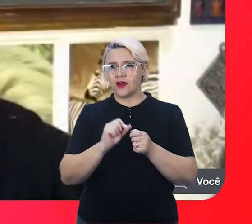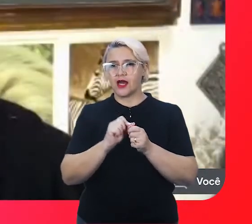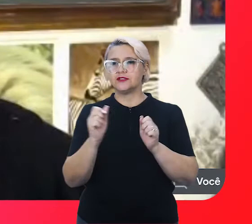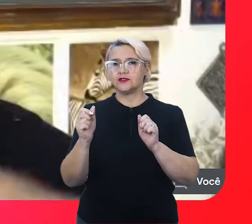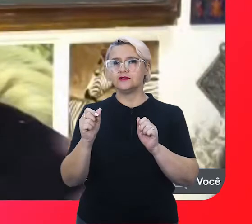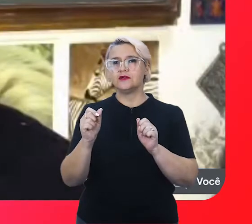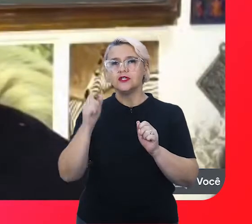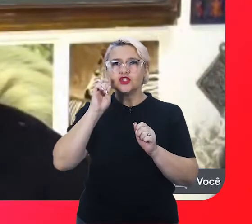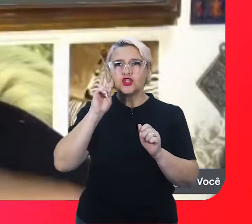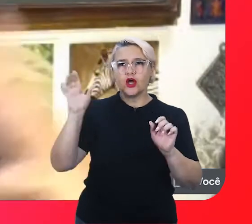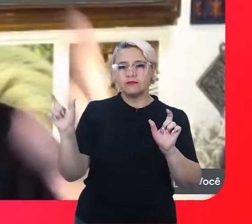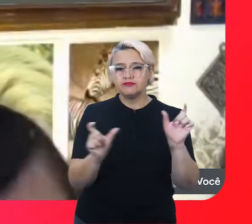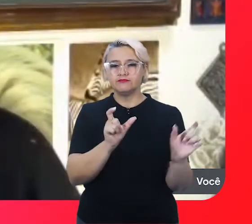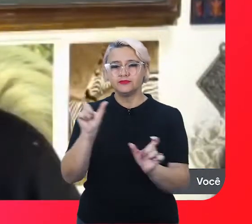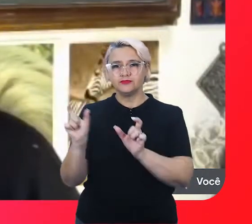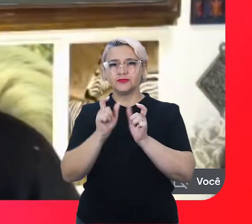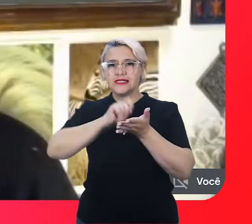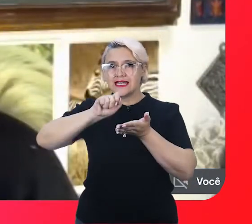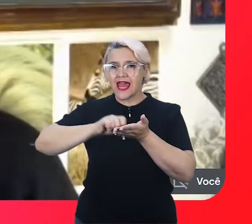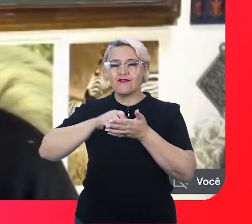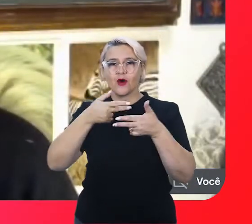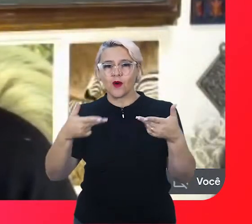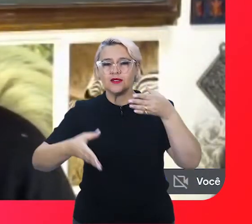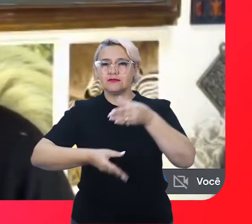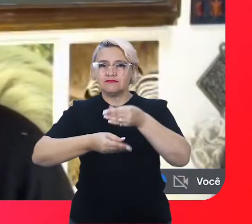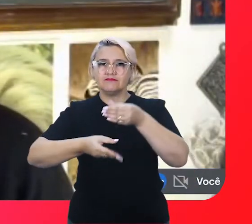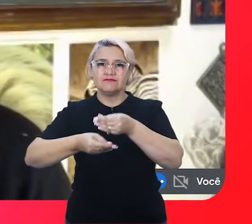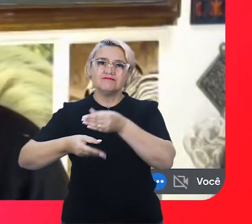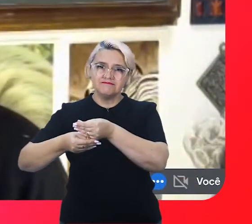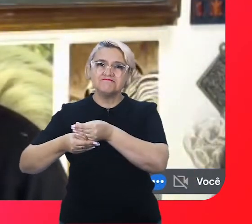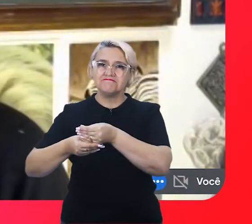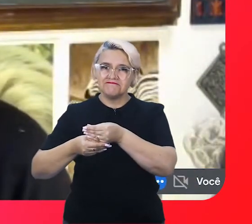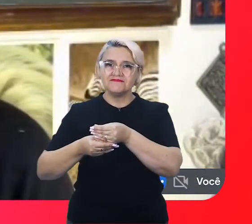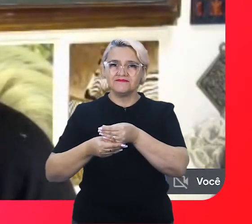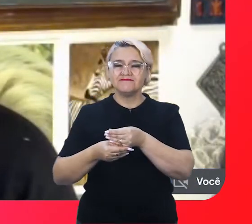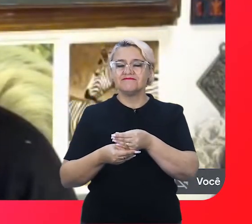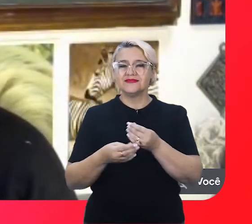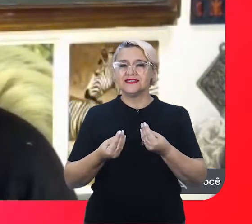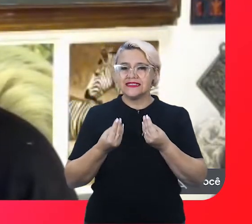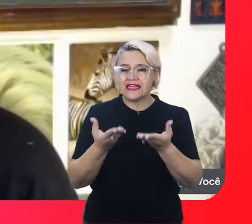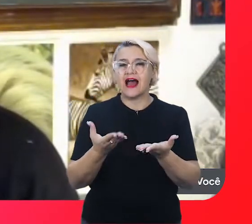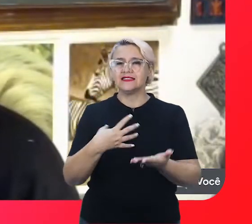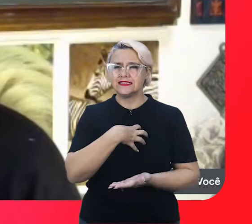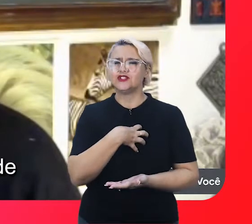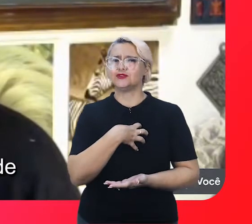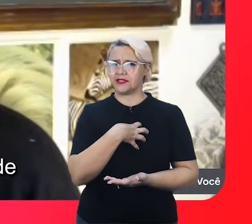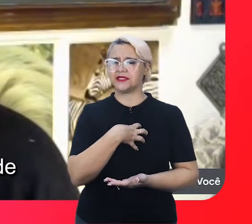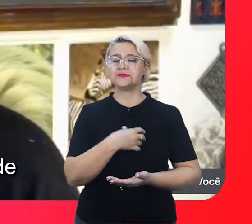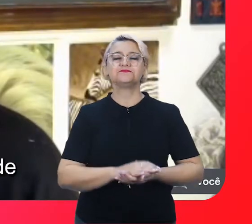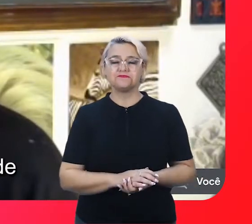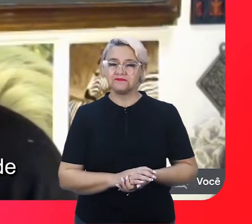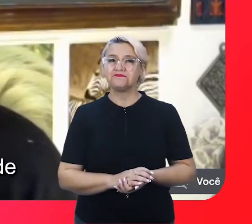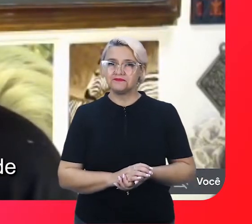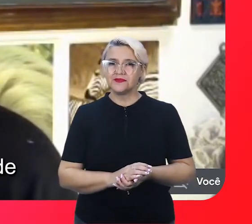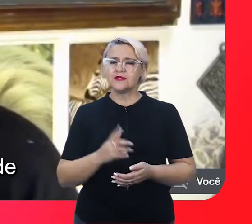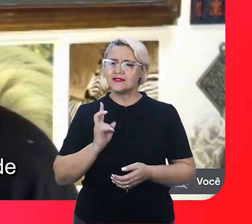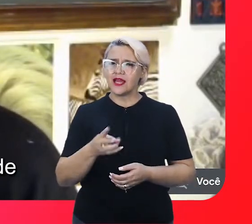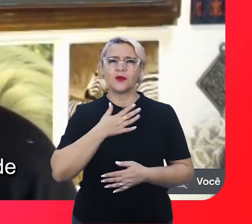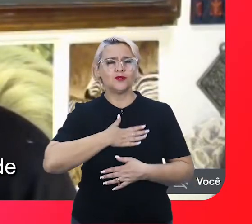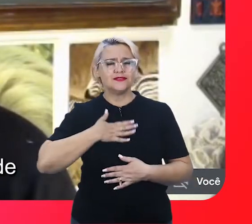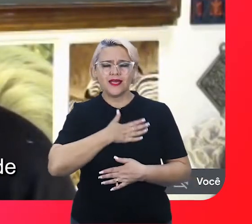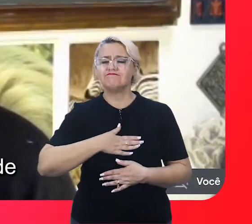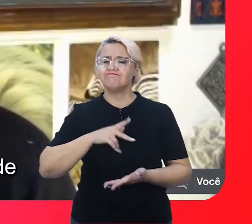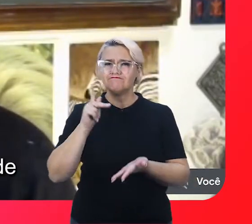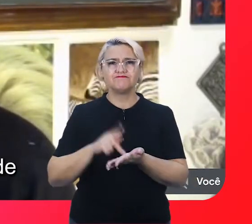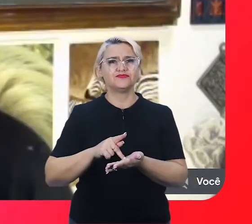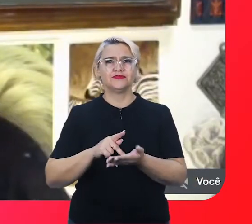daqui, junta daquilo, e escreve alguma coisa que faz sentido. Então, eu sempre gostei muito mesmo